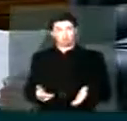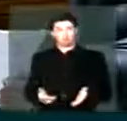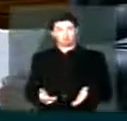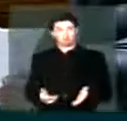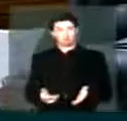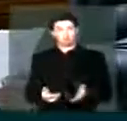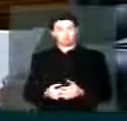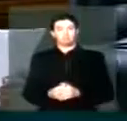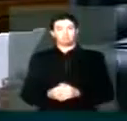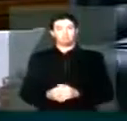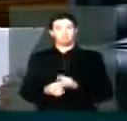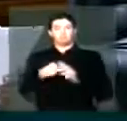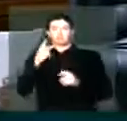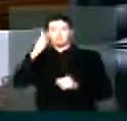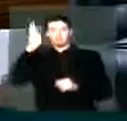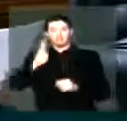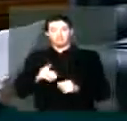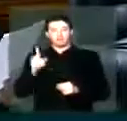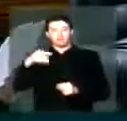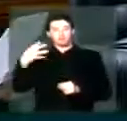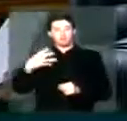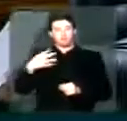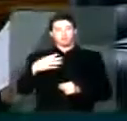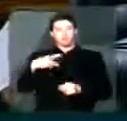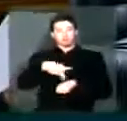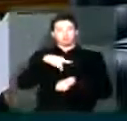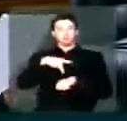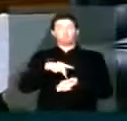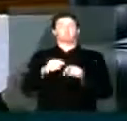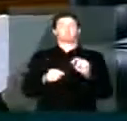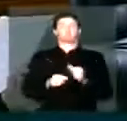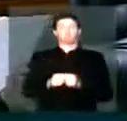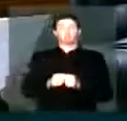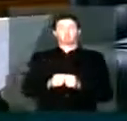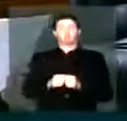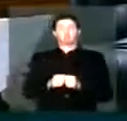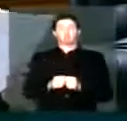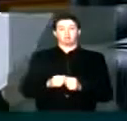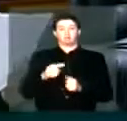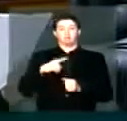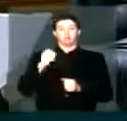e qualificando o Brasil como o quarto país onde nós temos